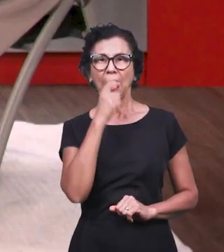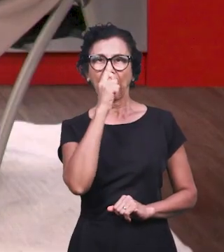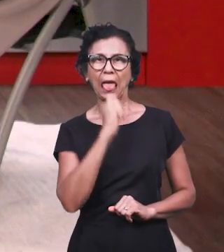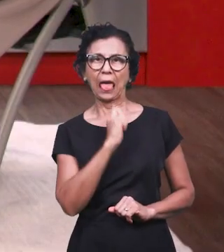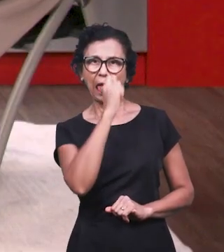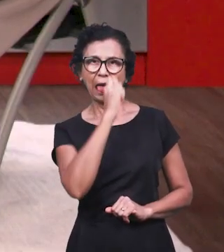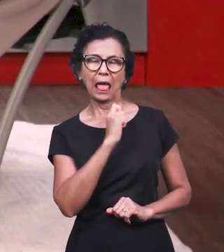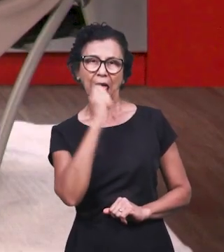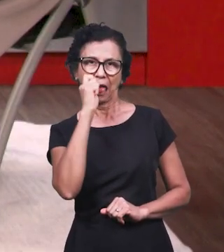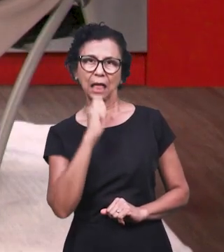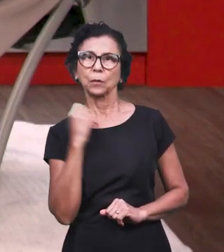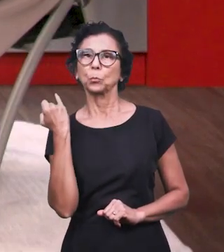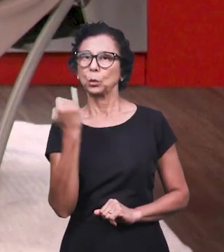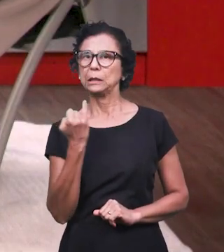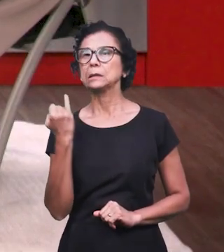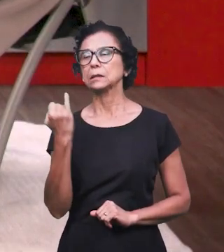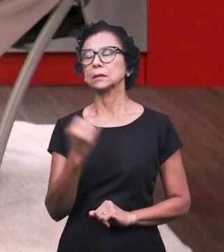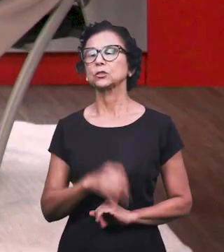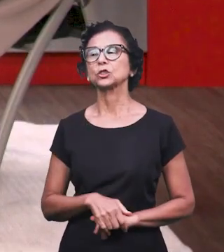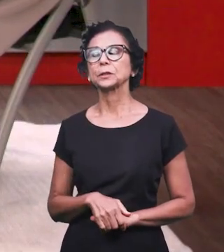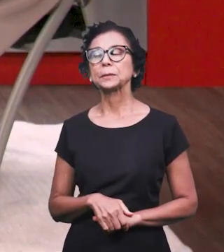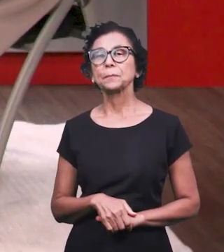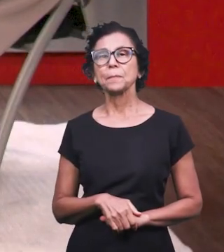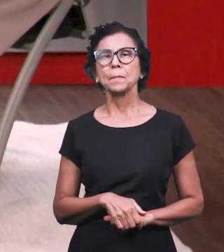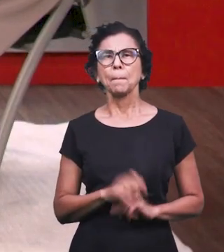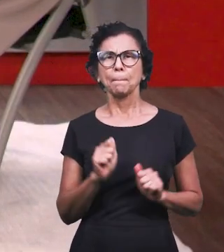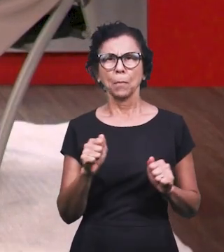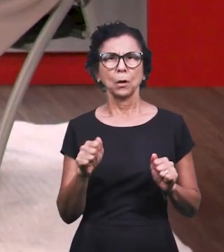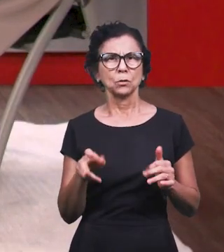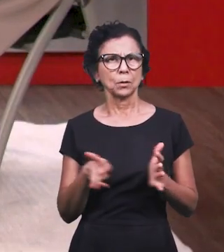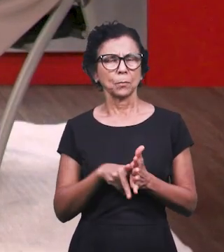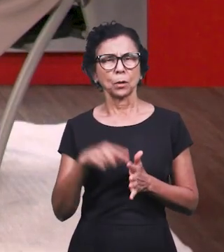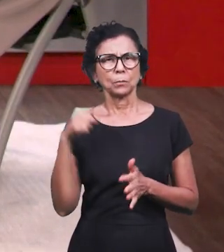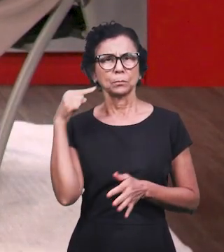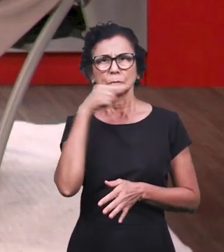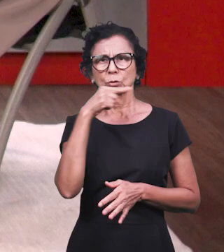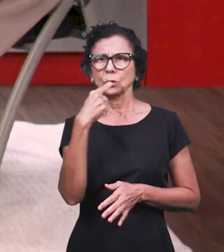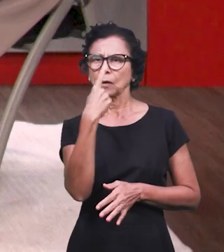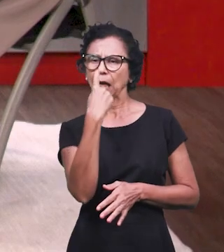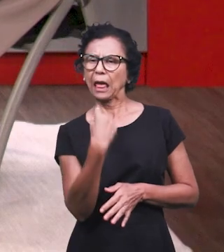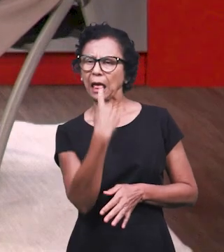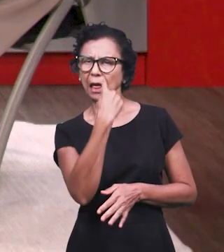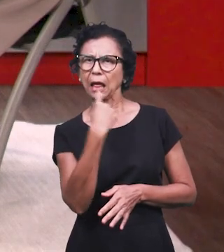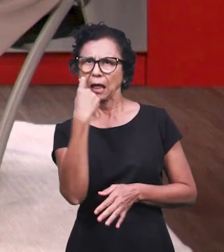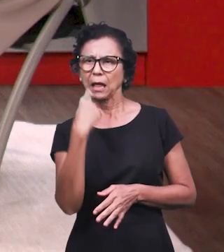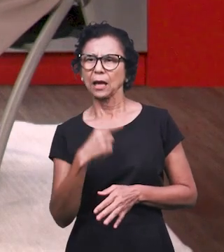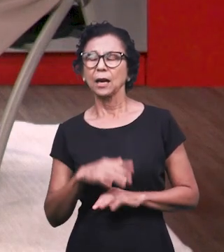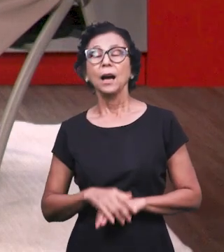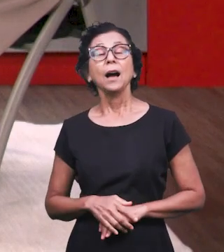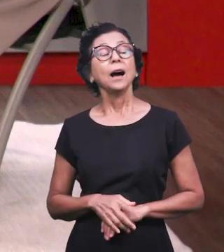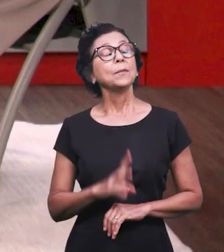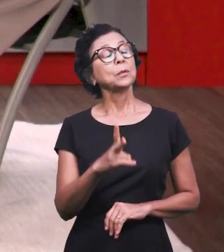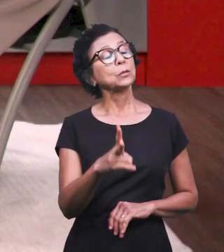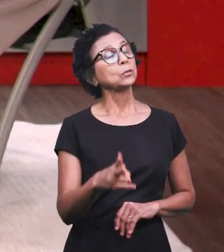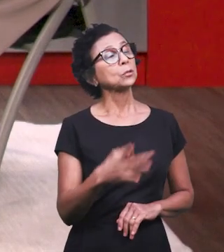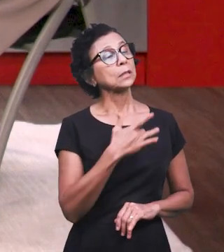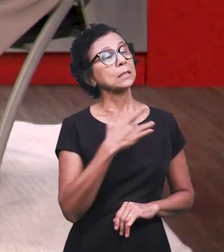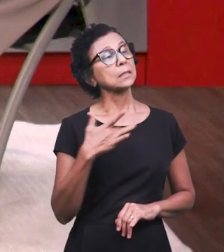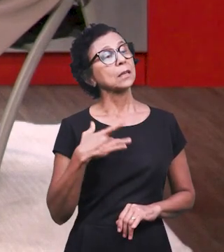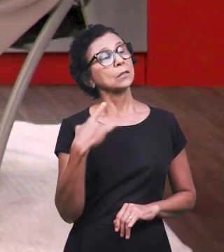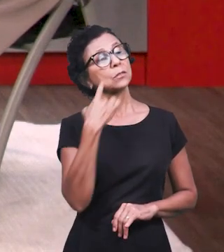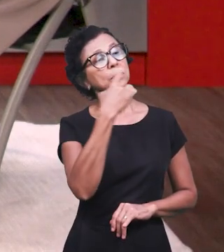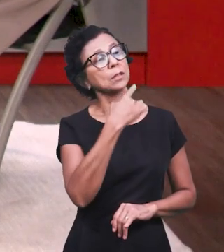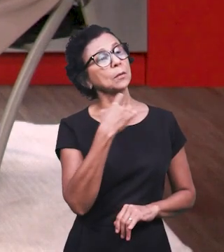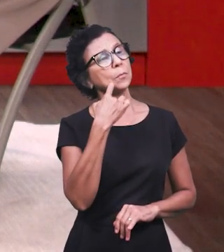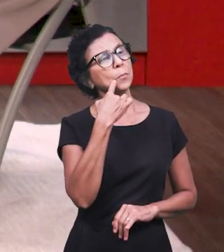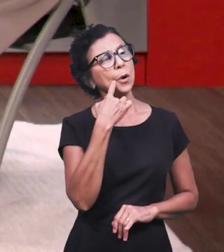da escova dental, a gente tem outros requisitos para manter a saúde bucal, não é verdade? Você pode falar um pouquinho